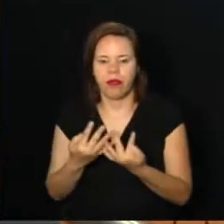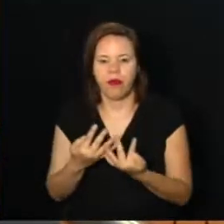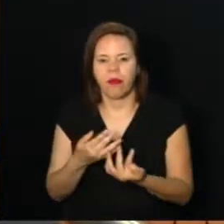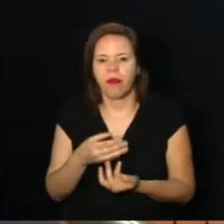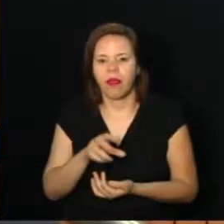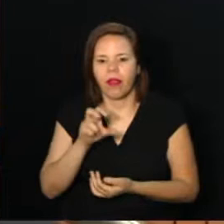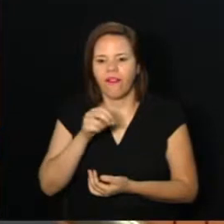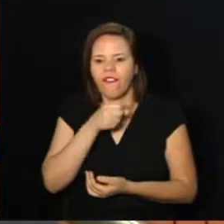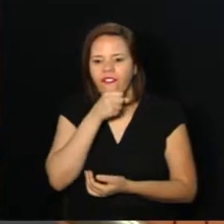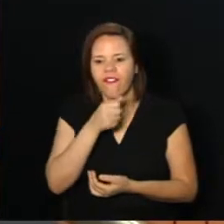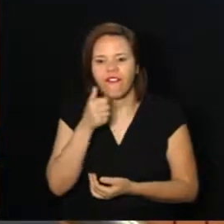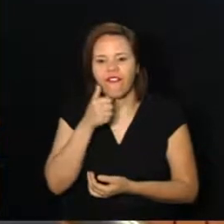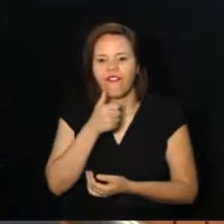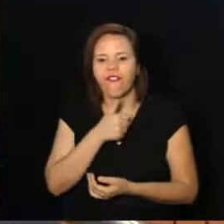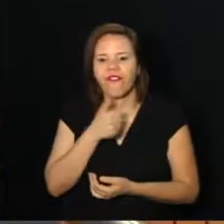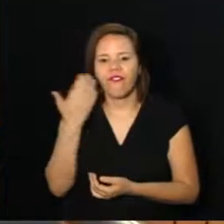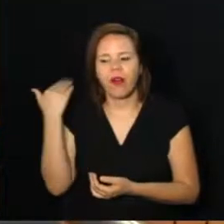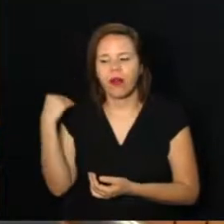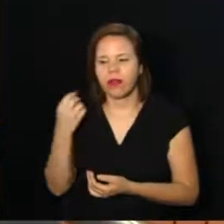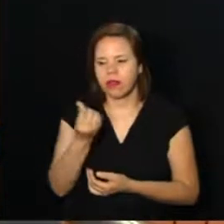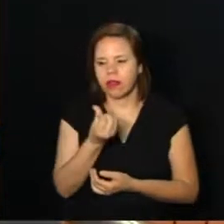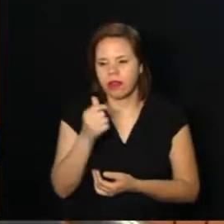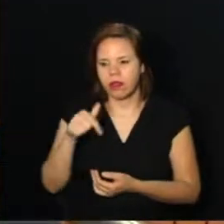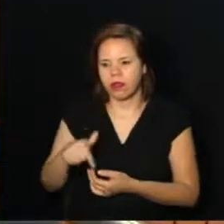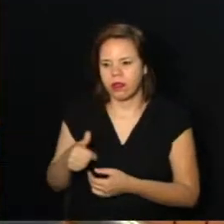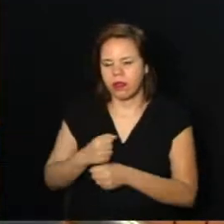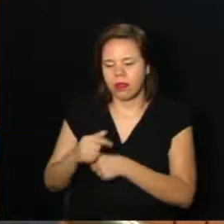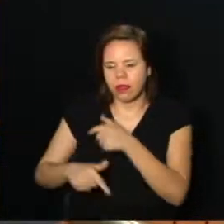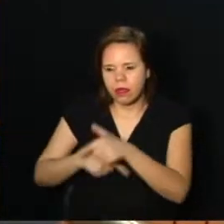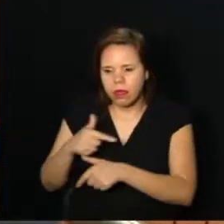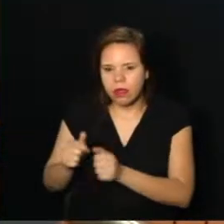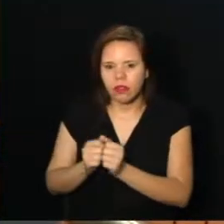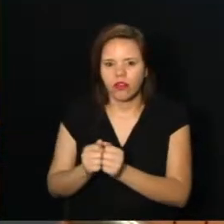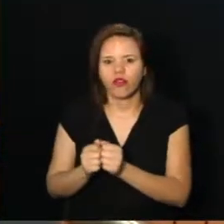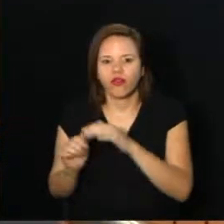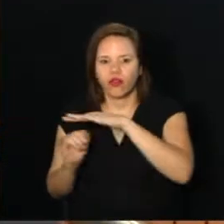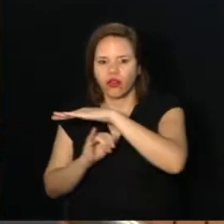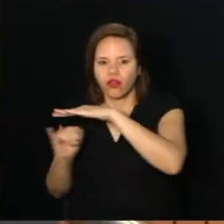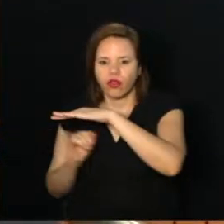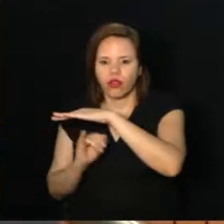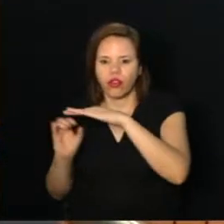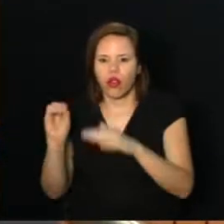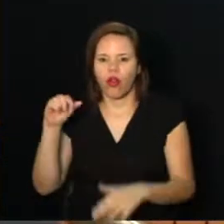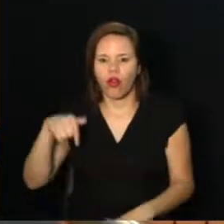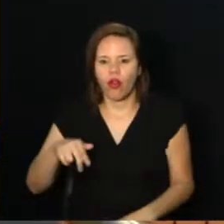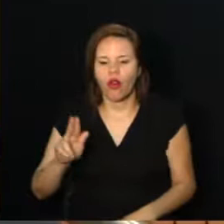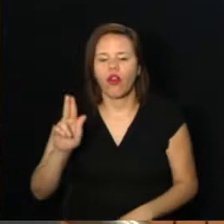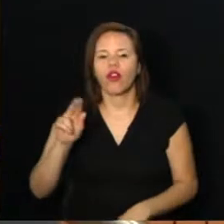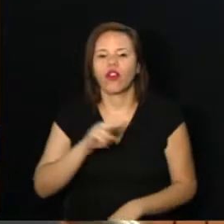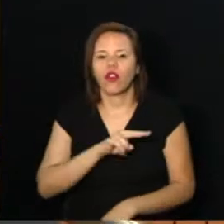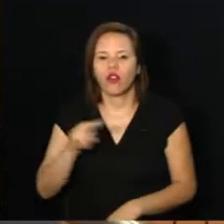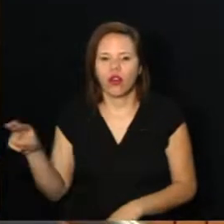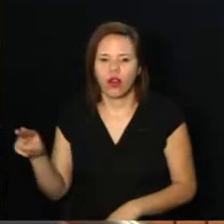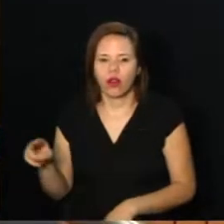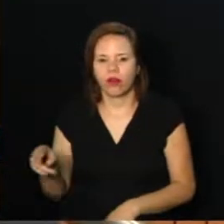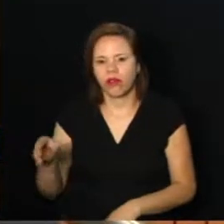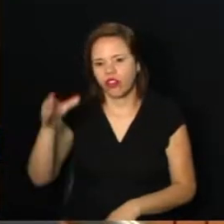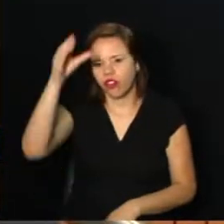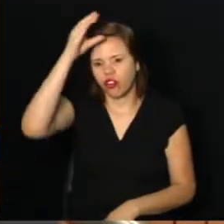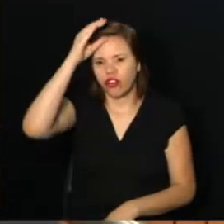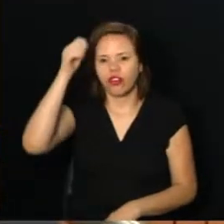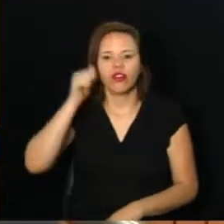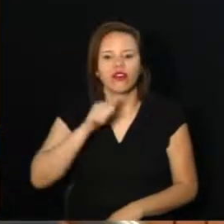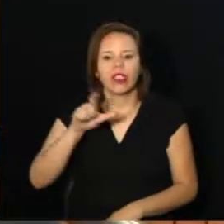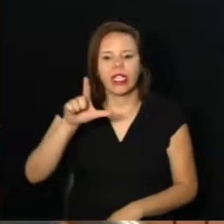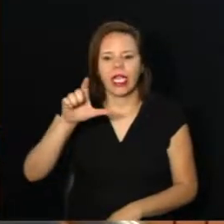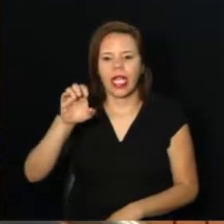desde 1967, nós trabalhamos com uma ONG chamada creche Tia Leia, aqui no Jardim